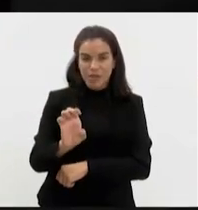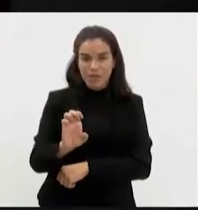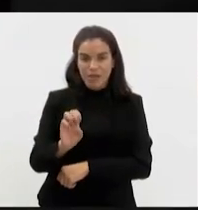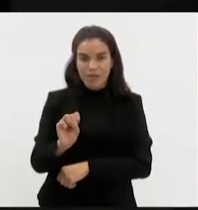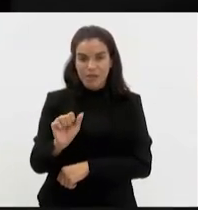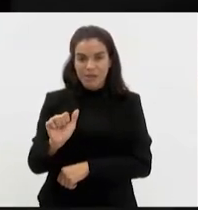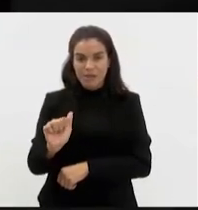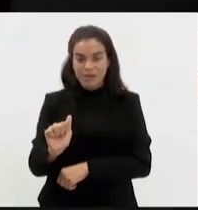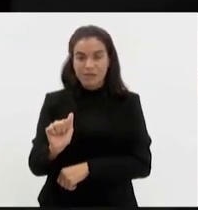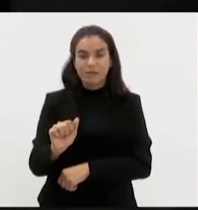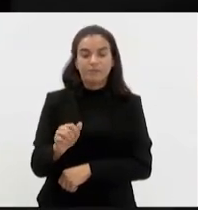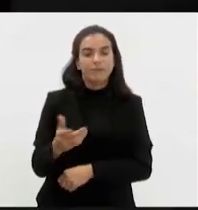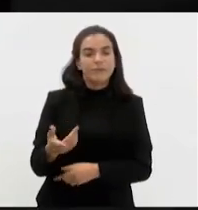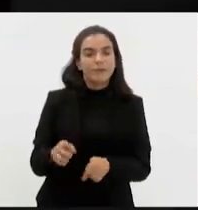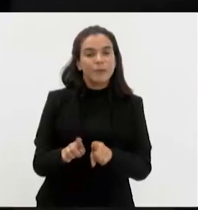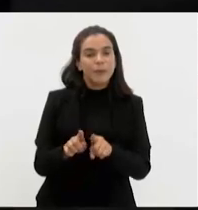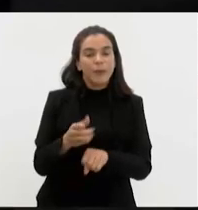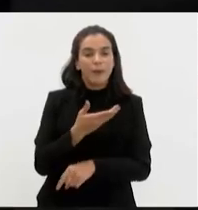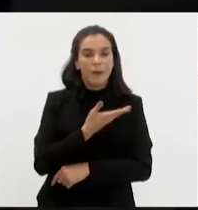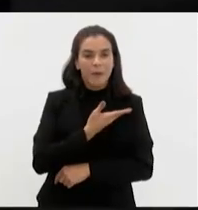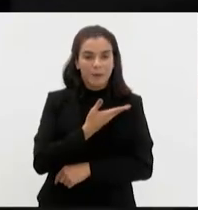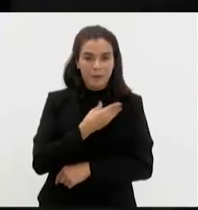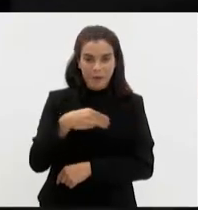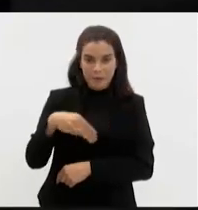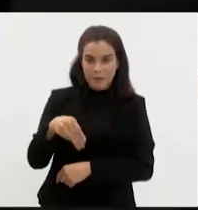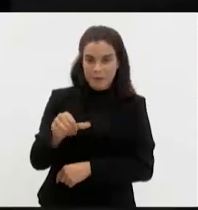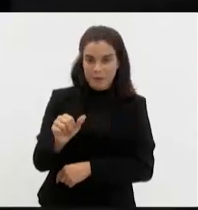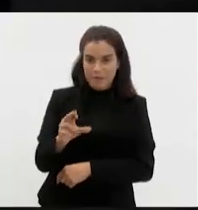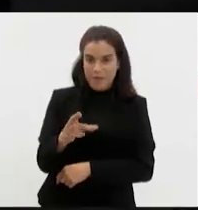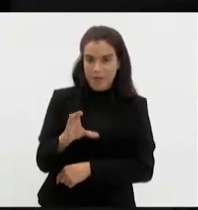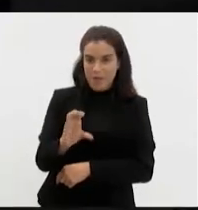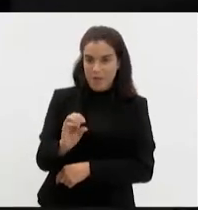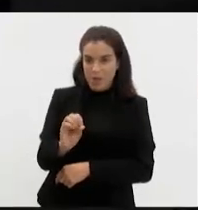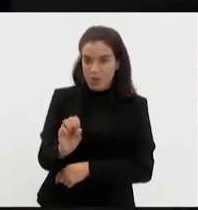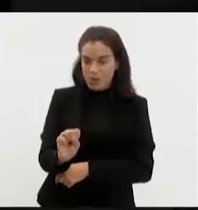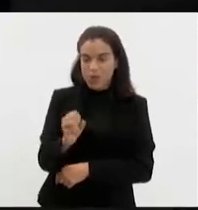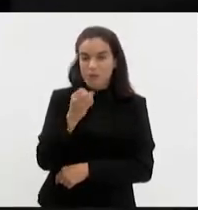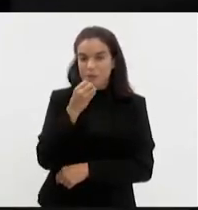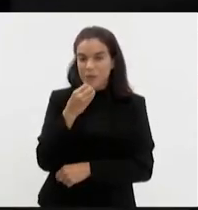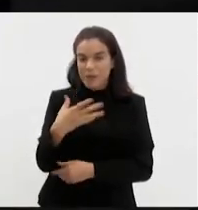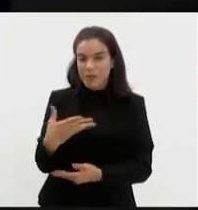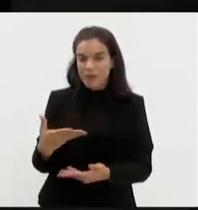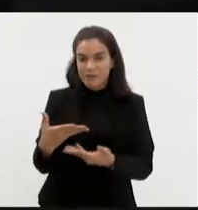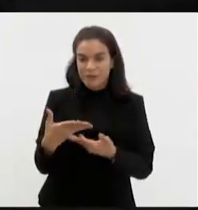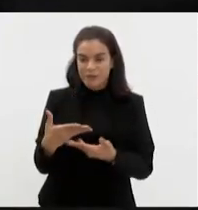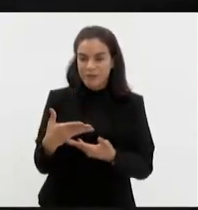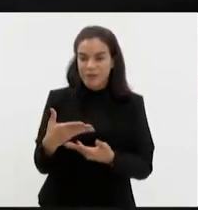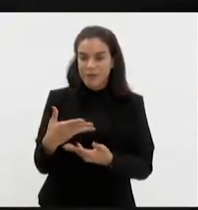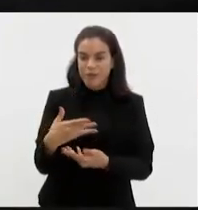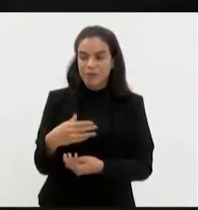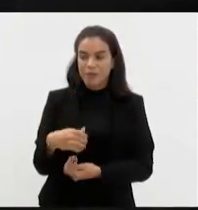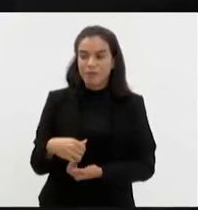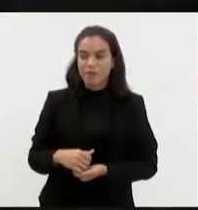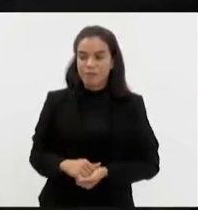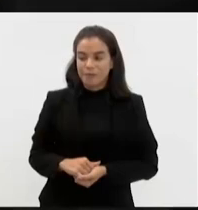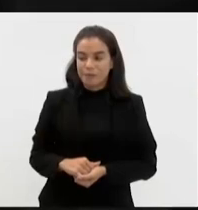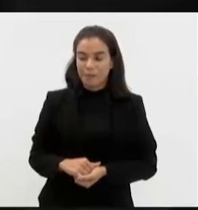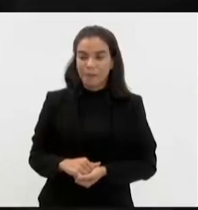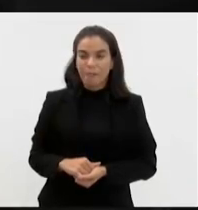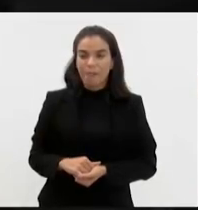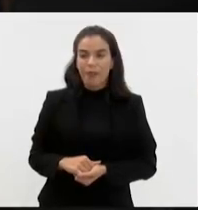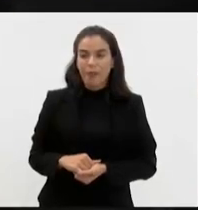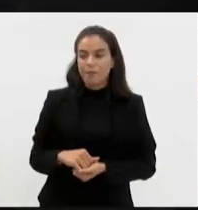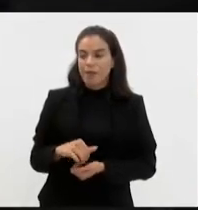ESA nosso querido amigo também Dr Marcos cruma seja bem-vindo Dr Alberto